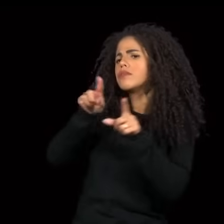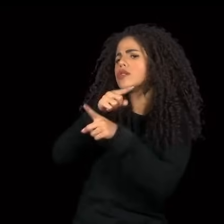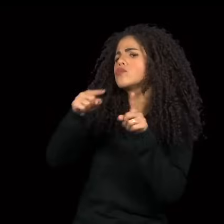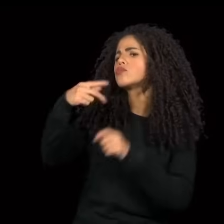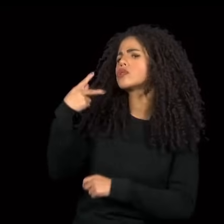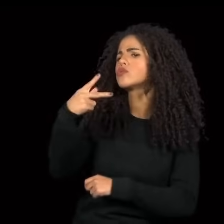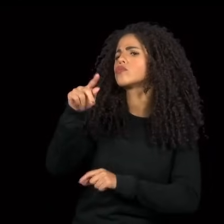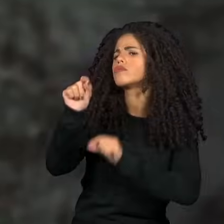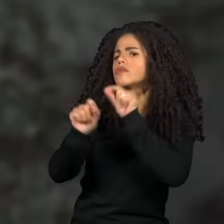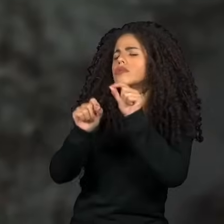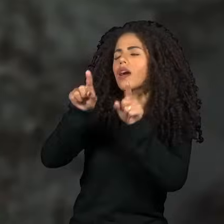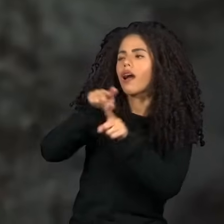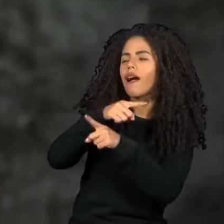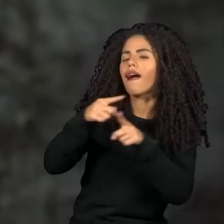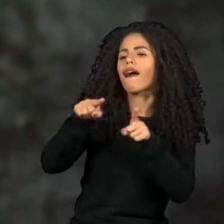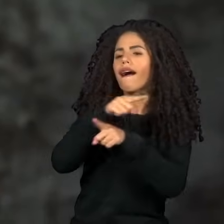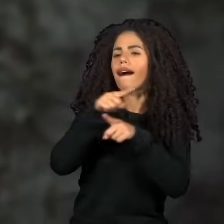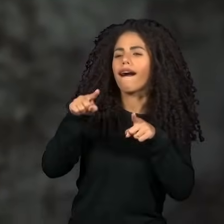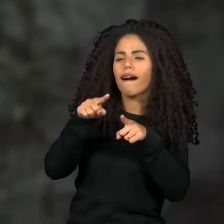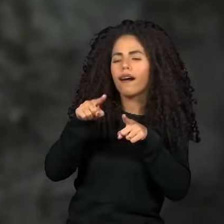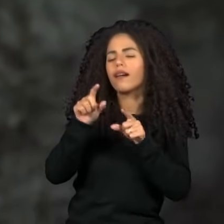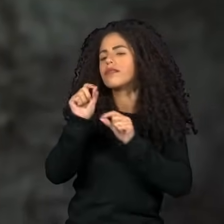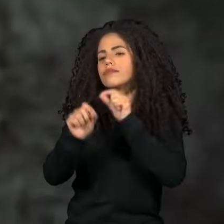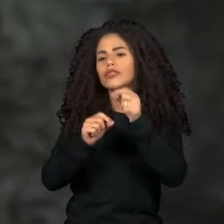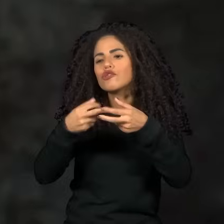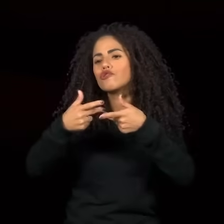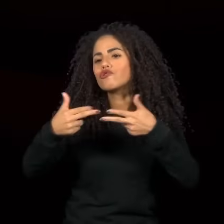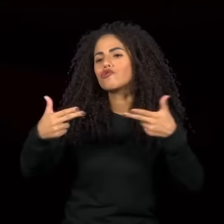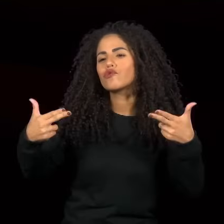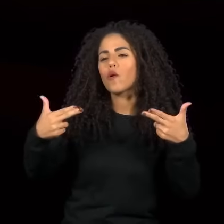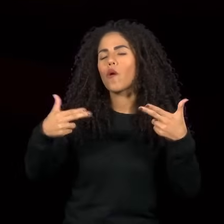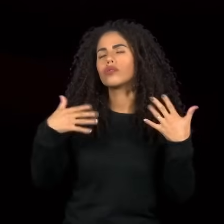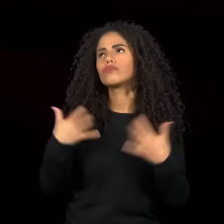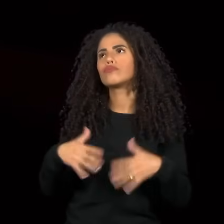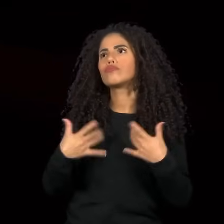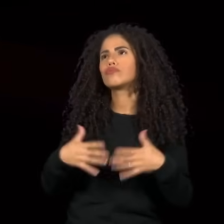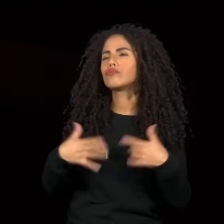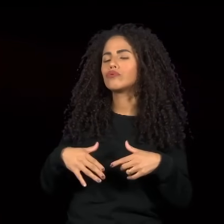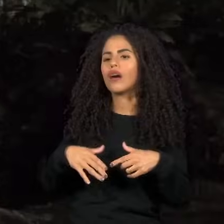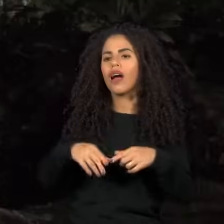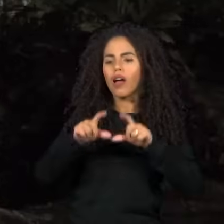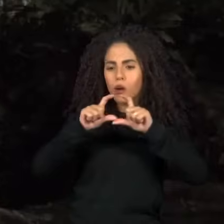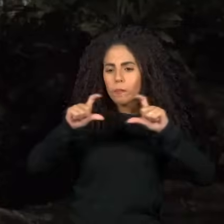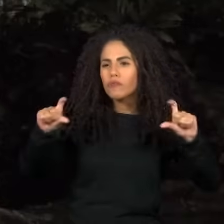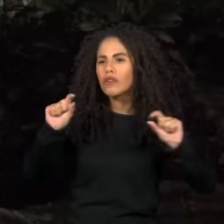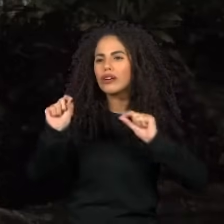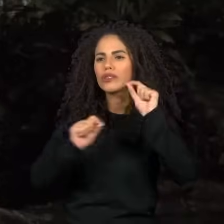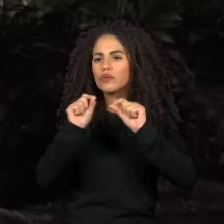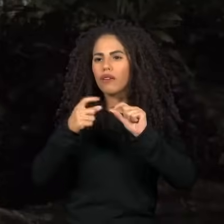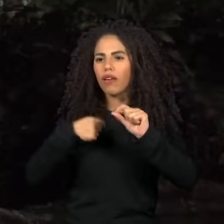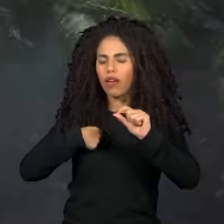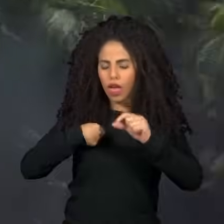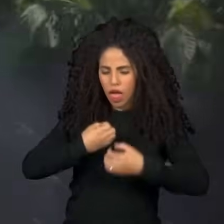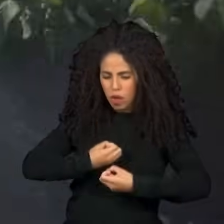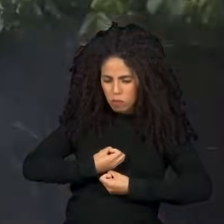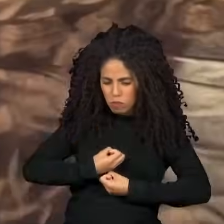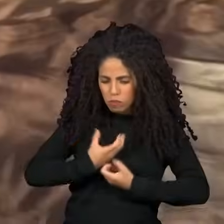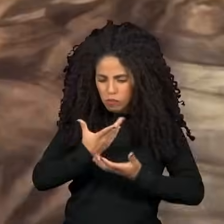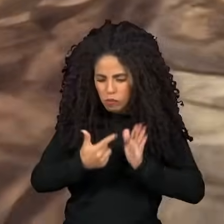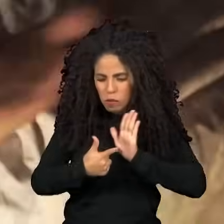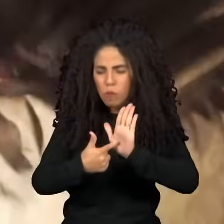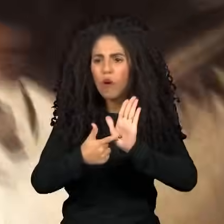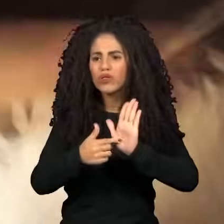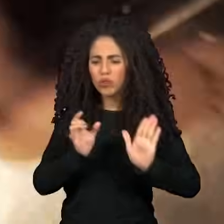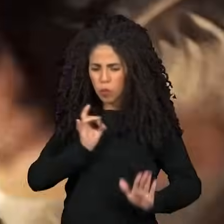músicas. Quando você canta, por exemplo, descascou o medo pra caber coragem. Essa é uma frase, por exemplo, que parece que descasca o meu medo e me coloca